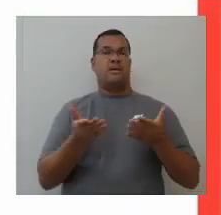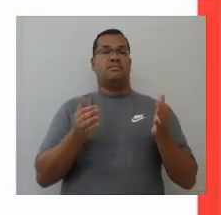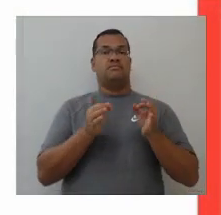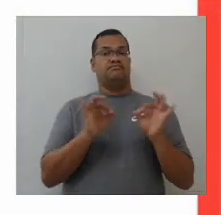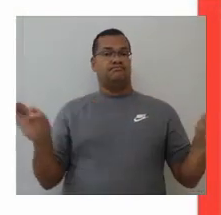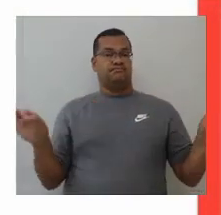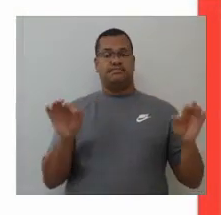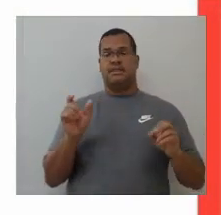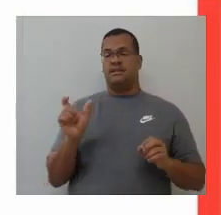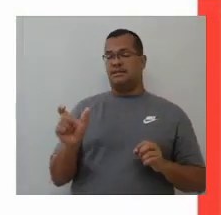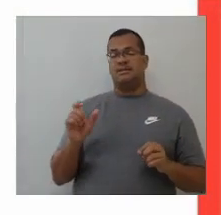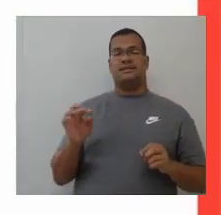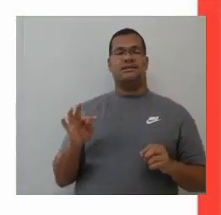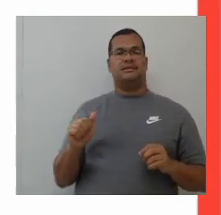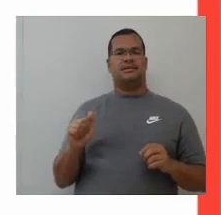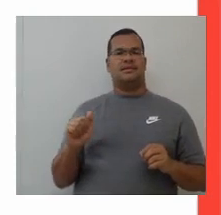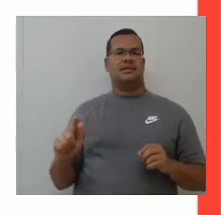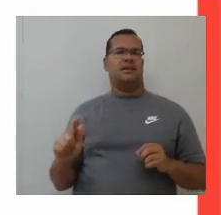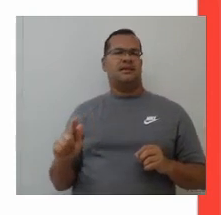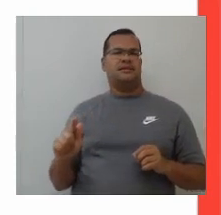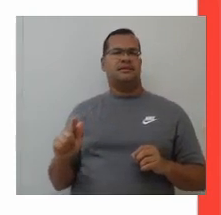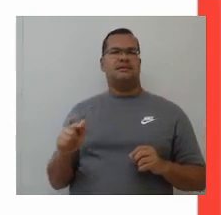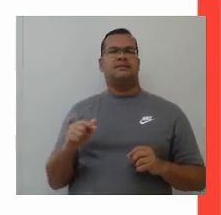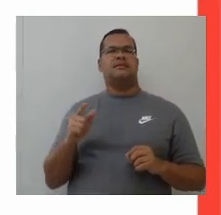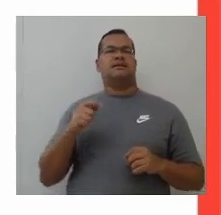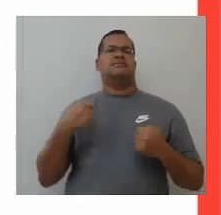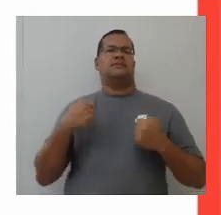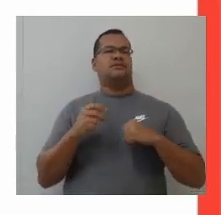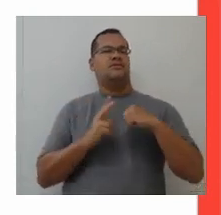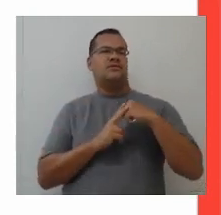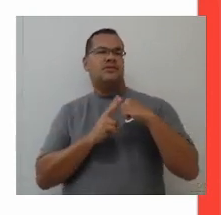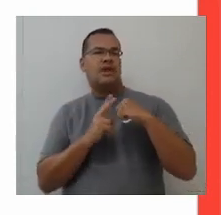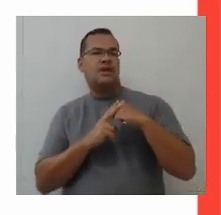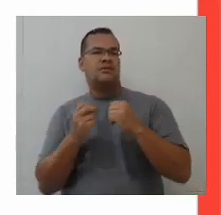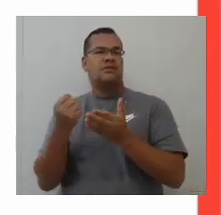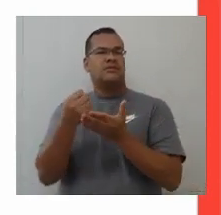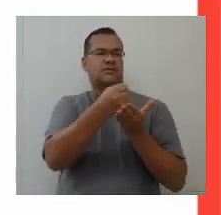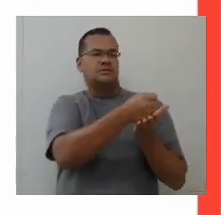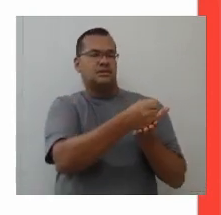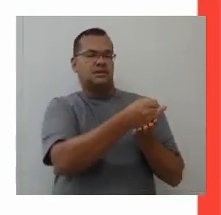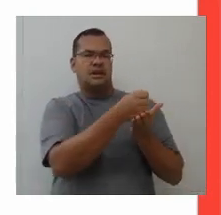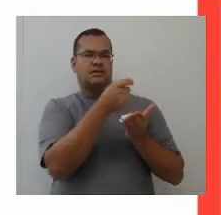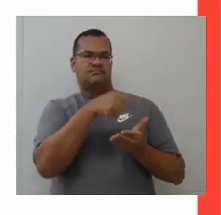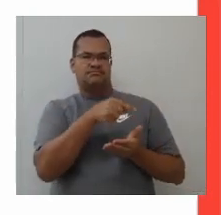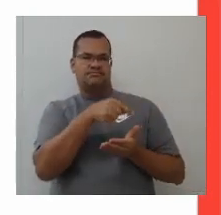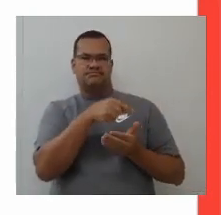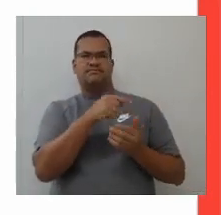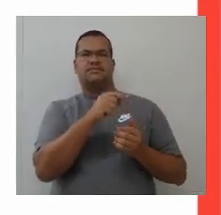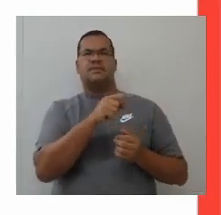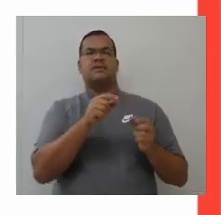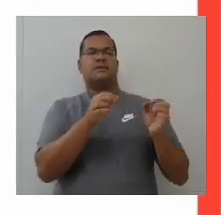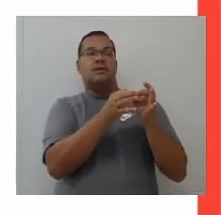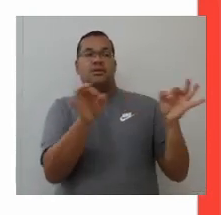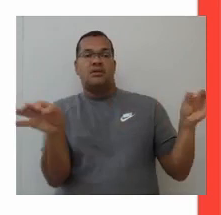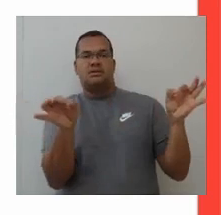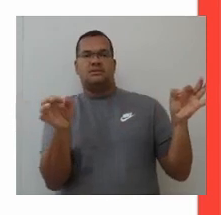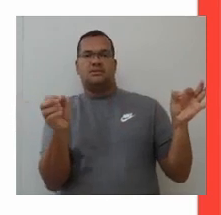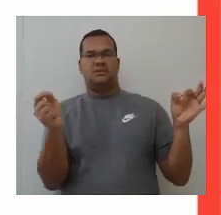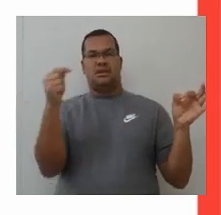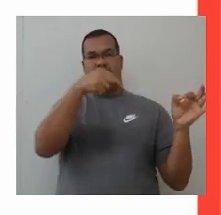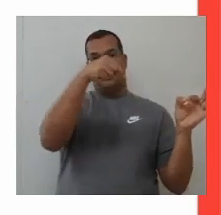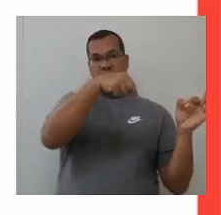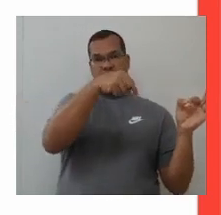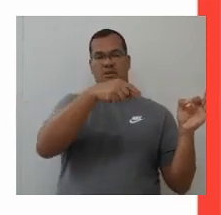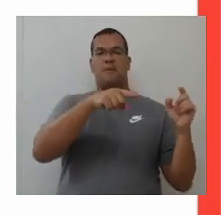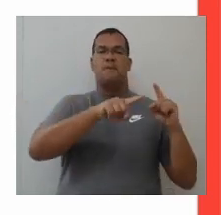necessário utilizar o verbo auxiliar daquele tempo verbal utilizado na oração anterior, mais